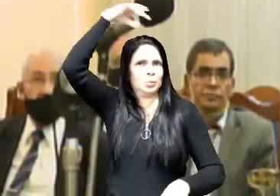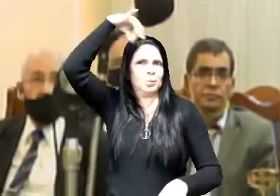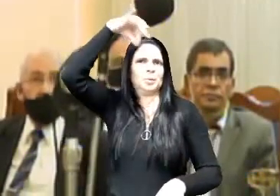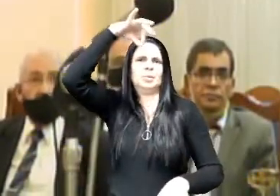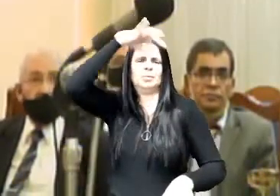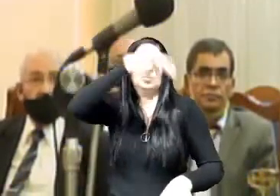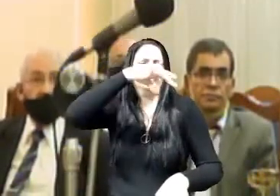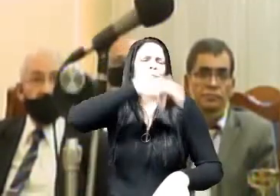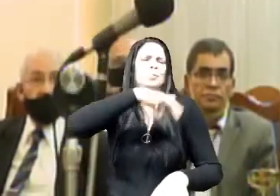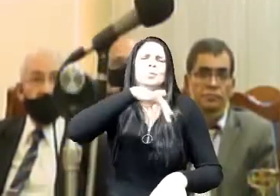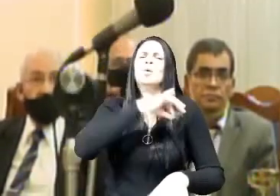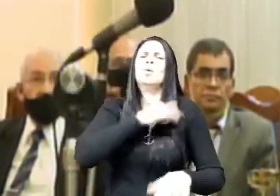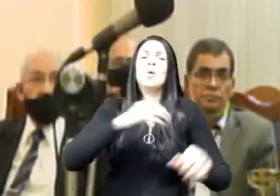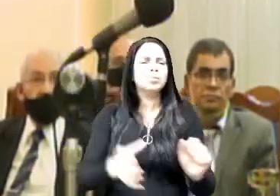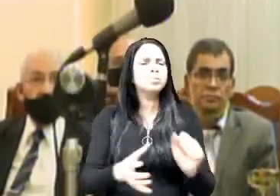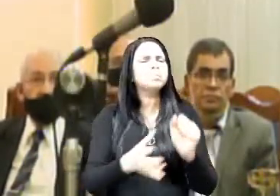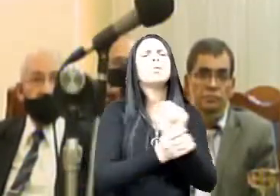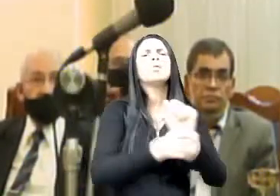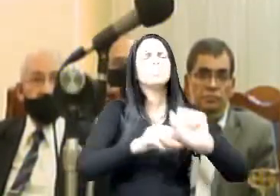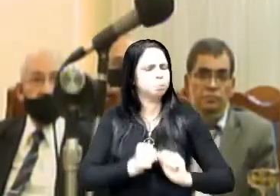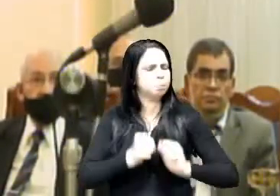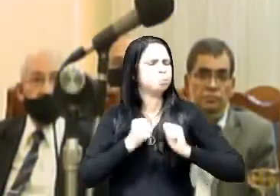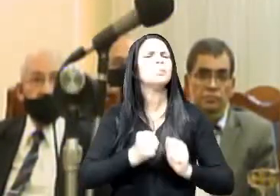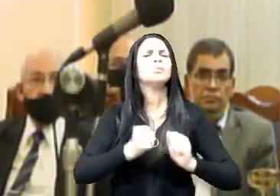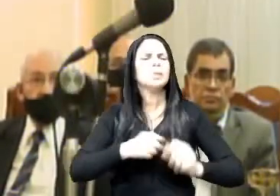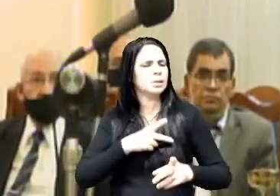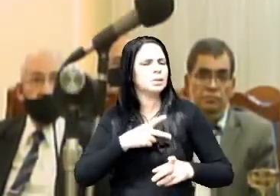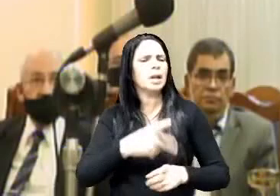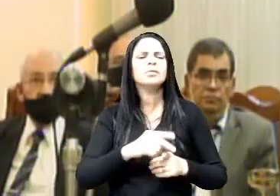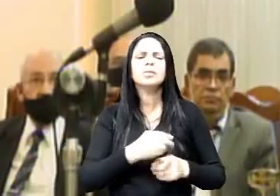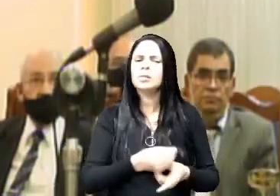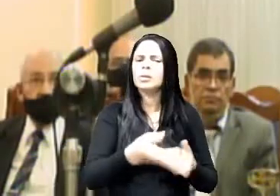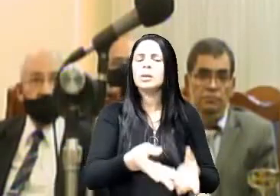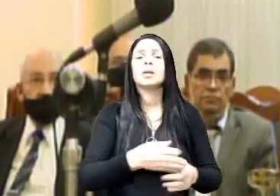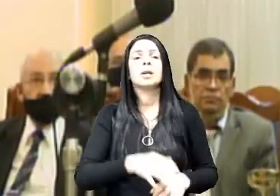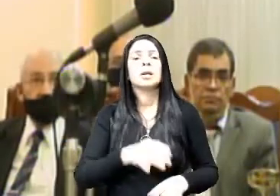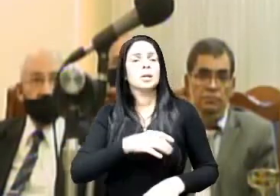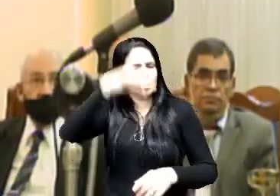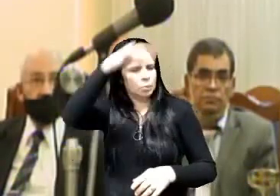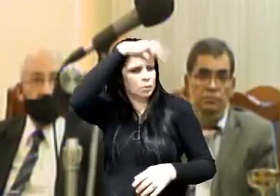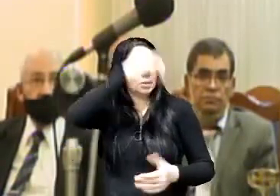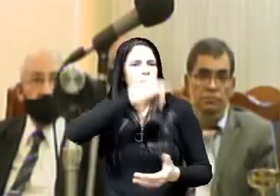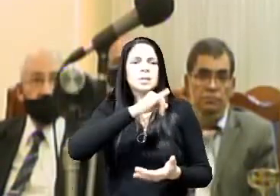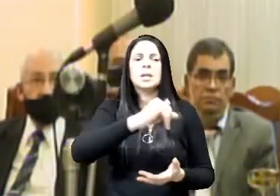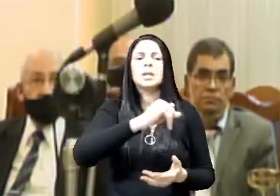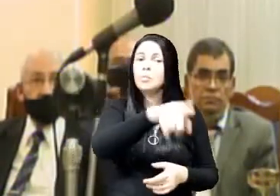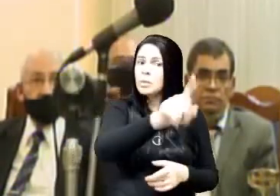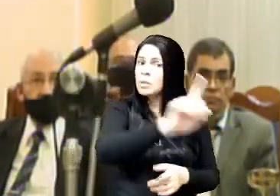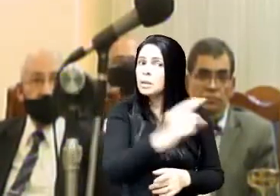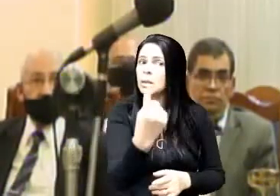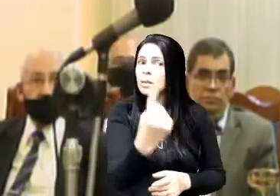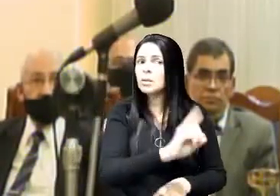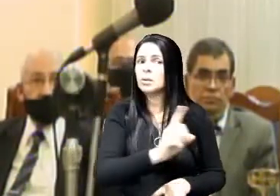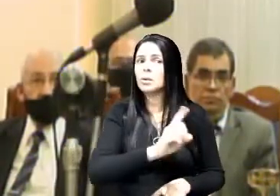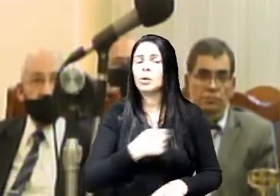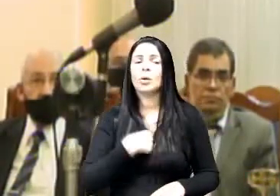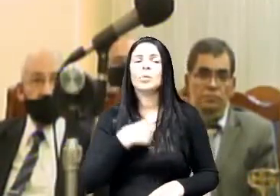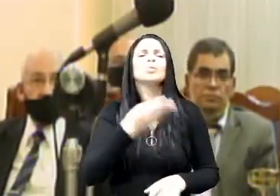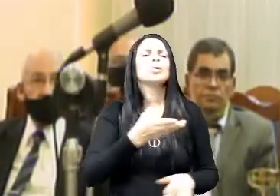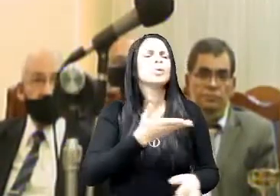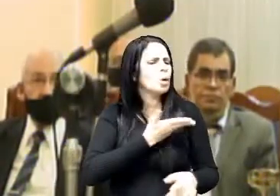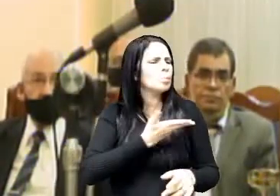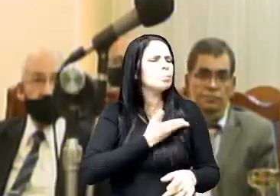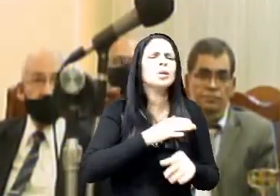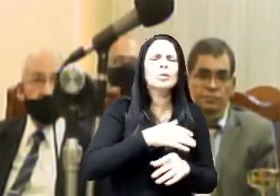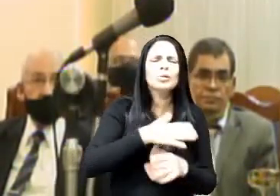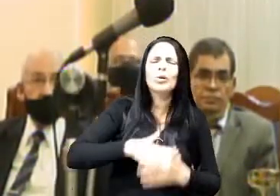te fortalecer, ele vai te dar vitória. Ele está dizendo, você não está só não, eu estou aqui. Eu sou o consolador, eu sou teu